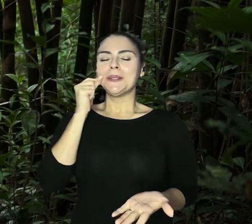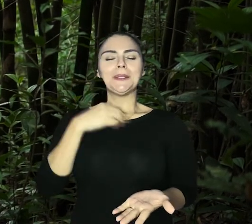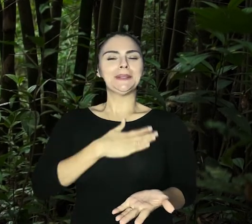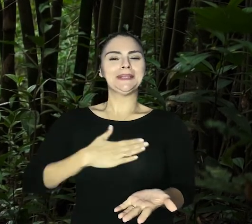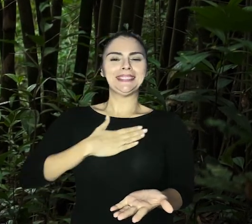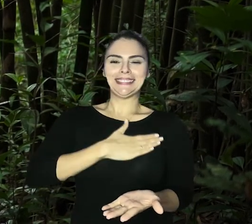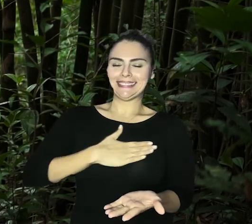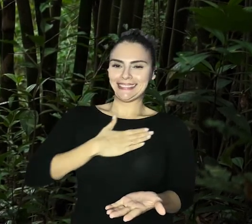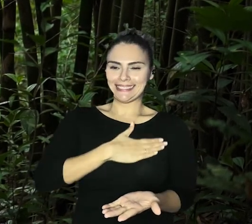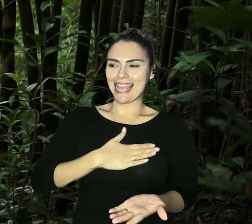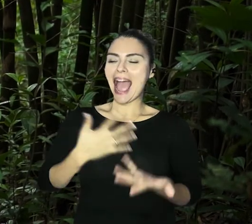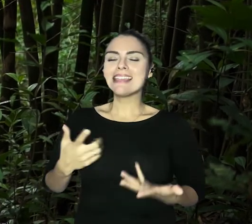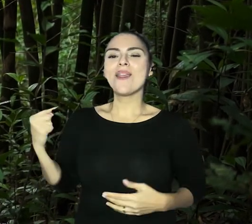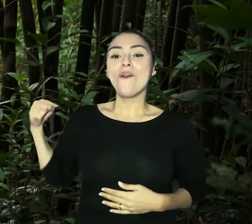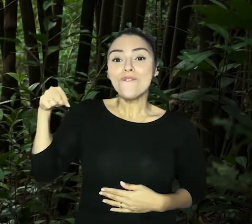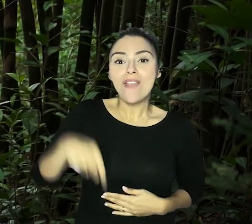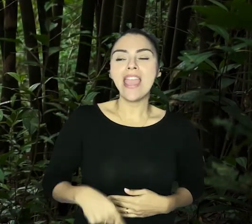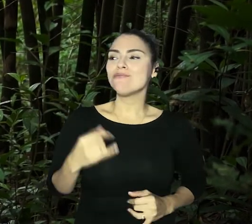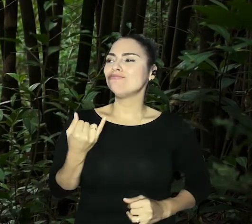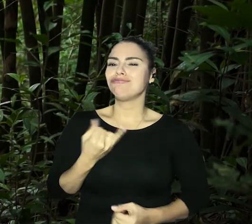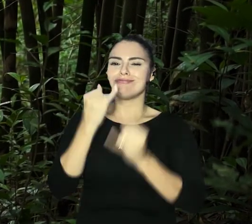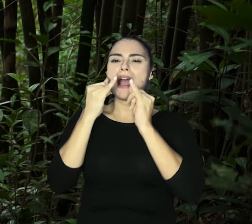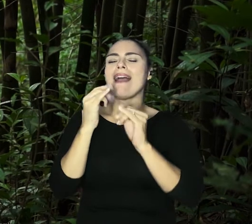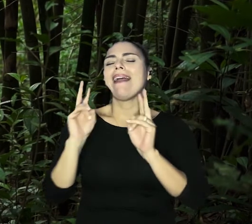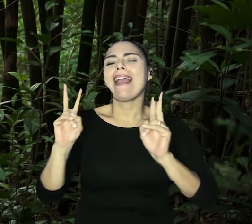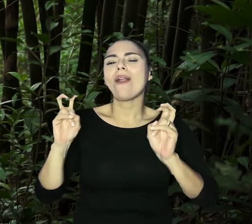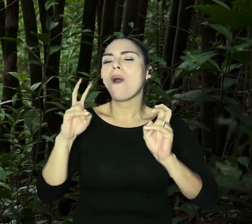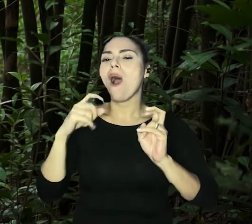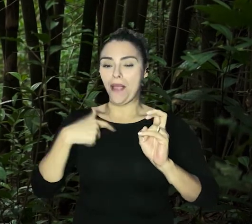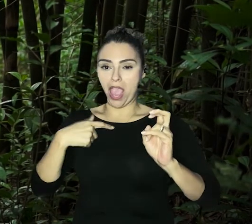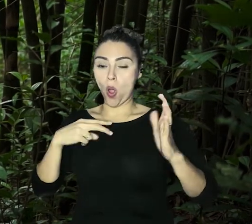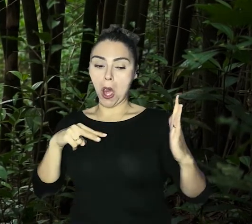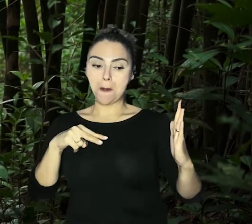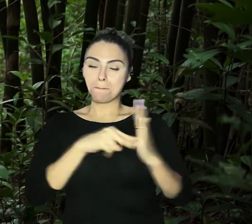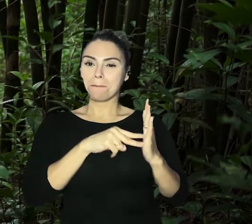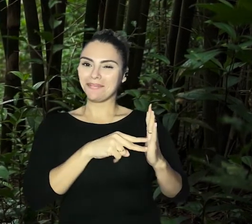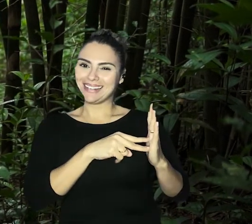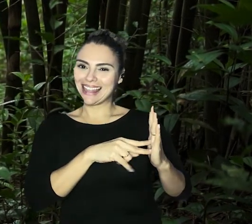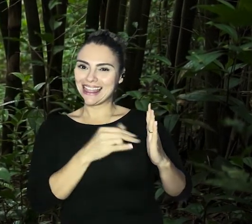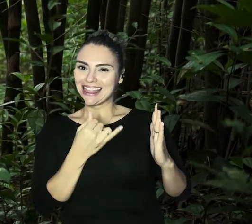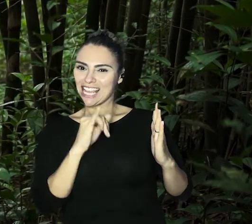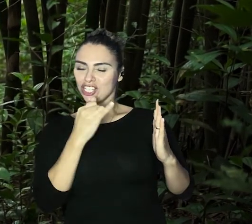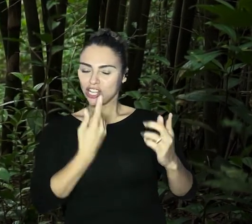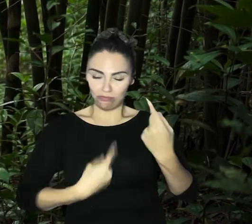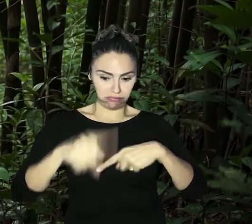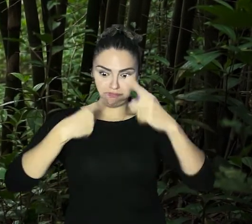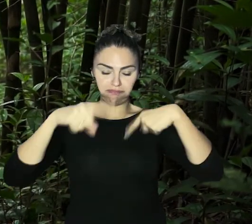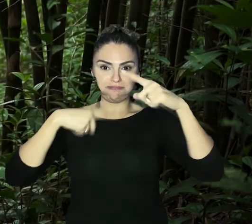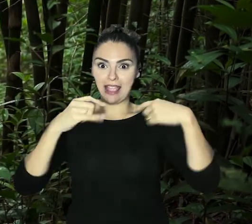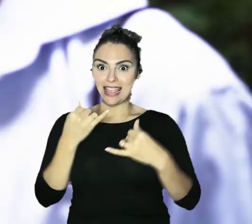é onde eu me recarrego. É como se eu tivesse ligado num ponto, num plug. É recarregando minhas